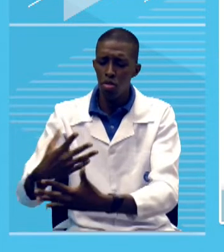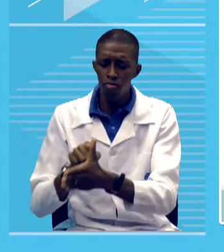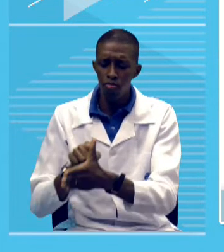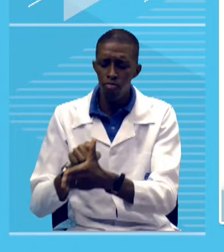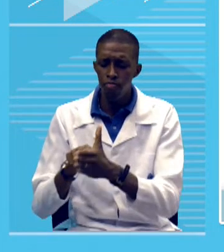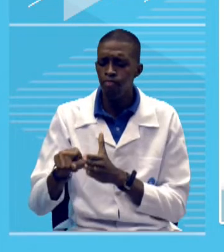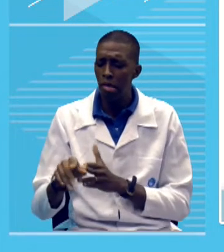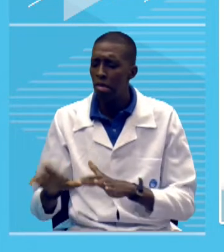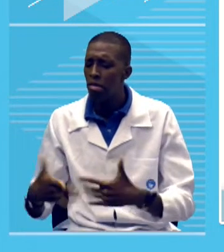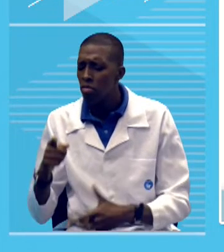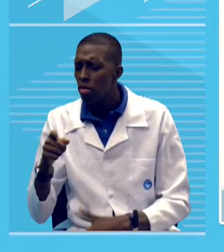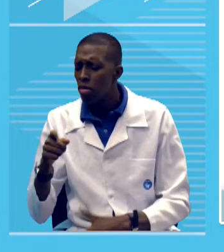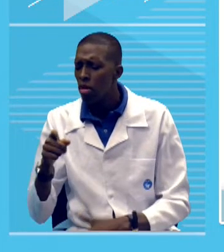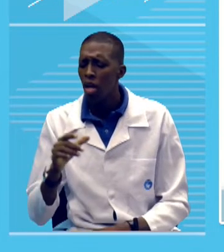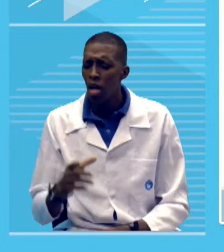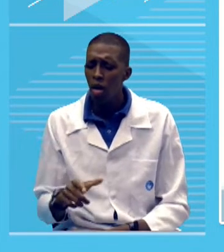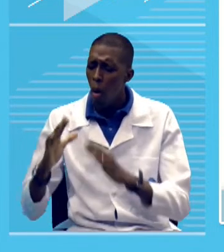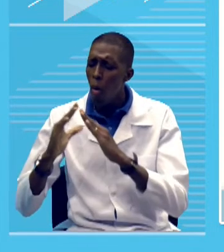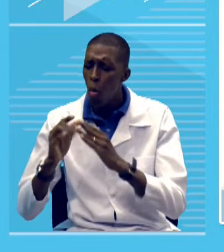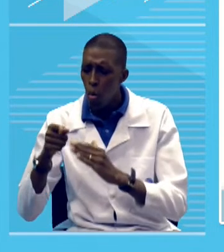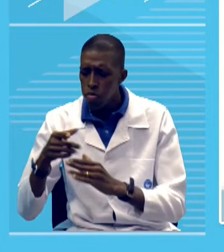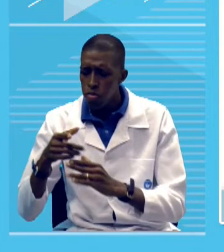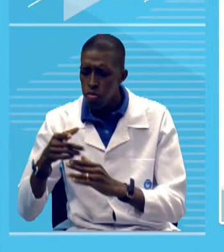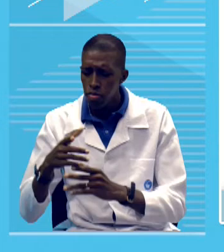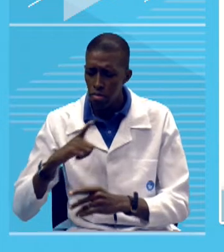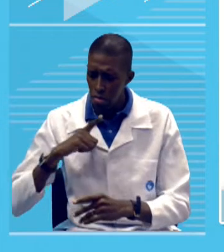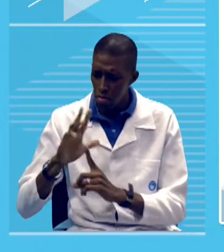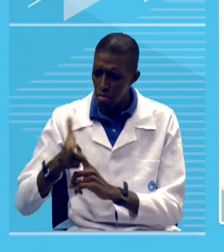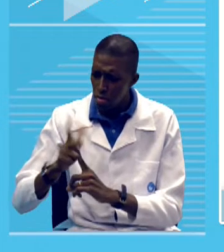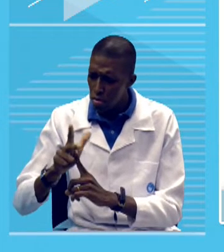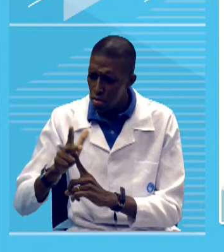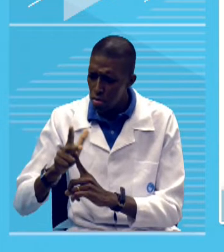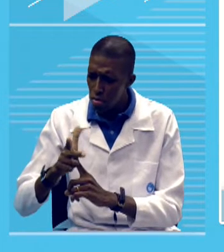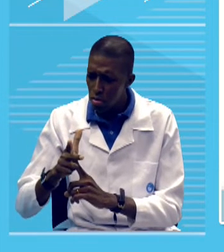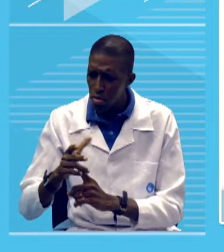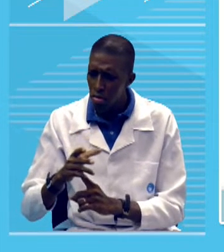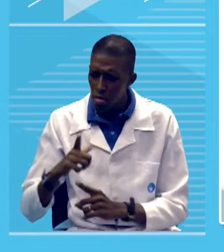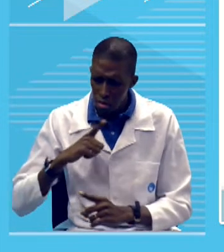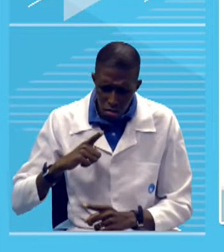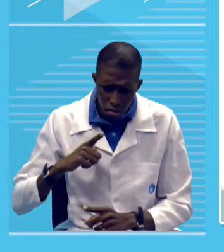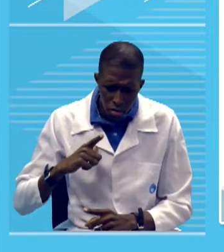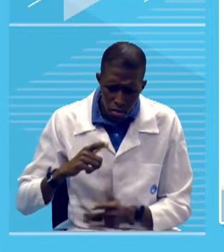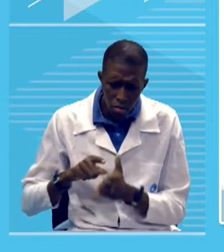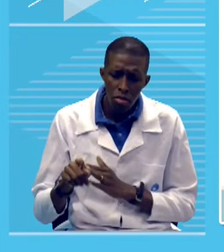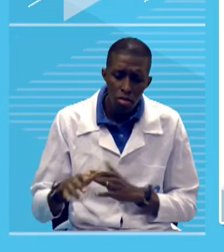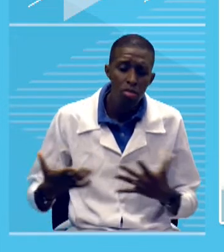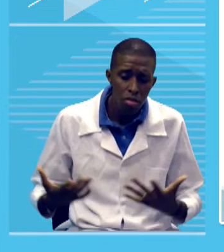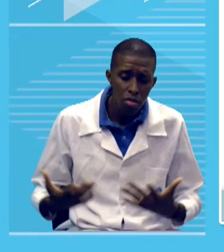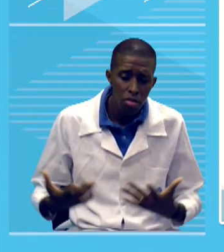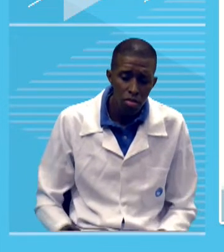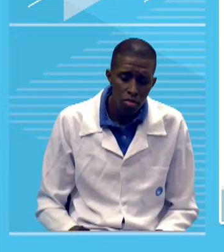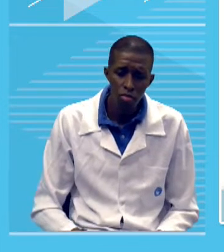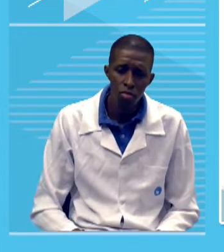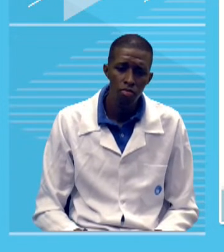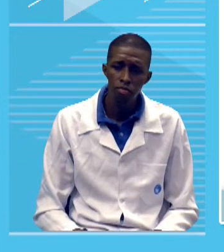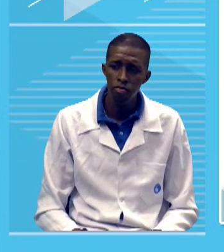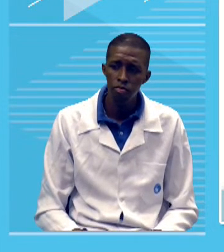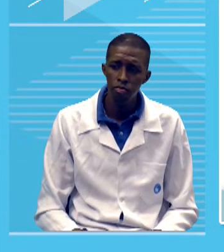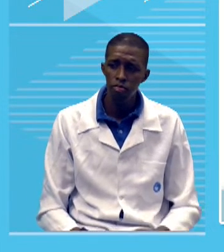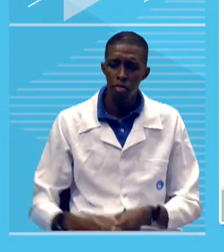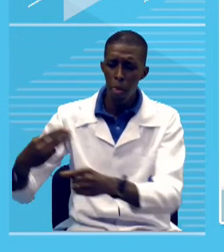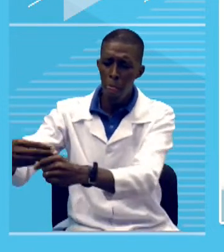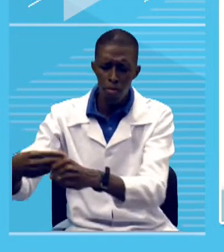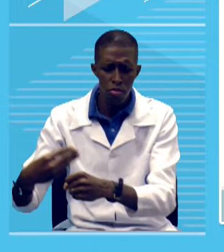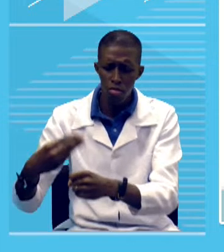a vocês que estão nas cidades aí como é que tá as através da educação Miguel é um boa noite Paulistana caridade Santo